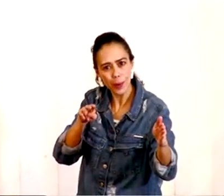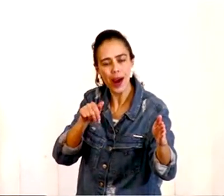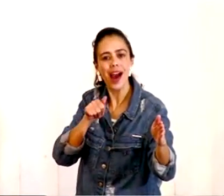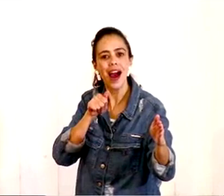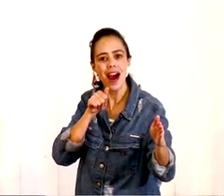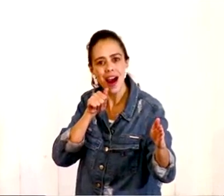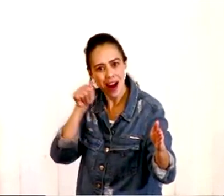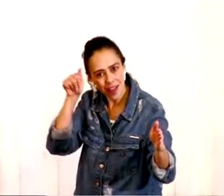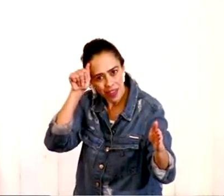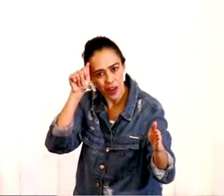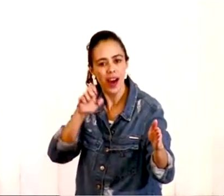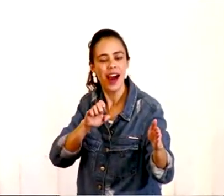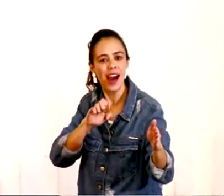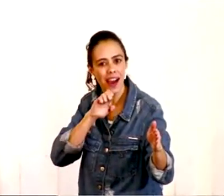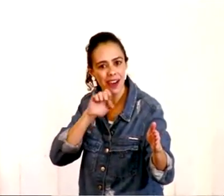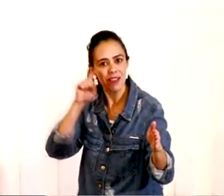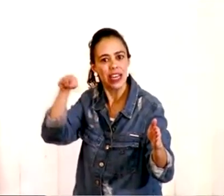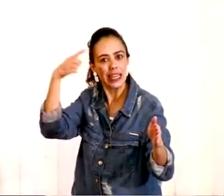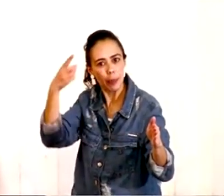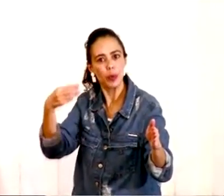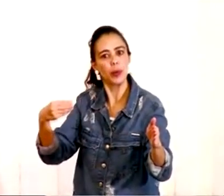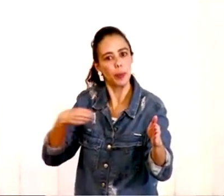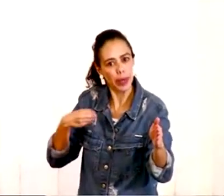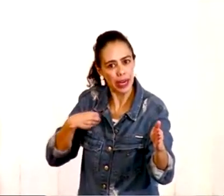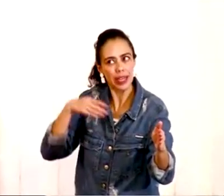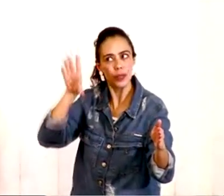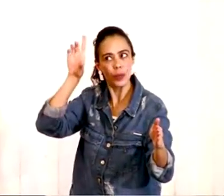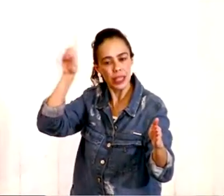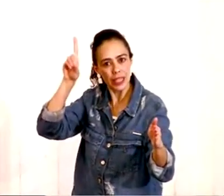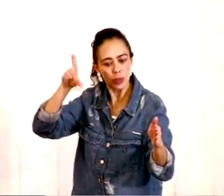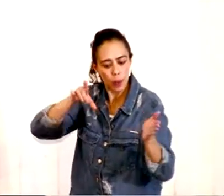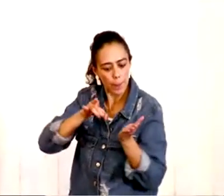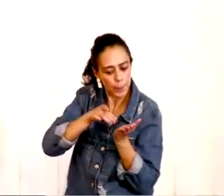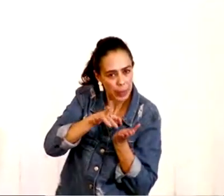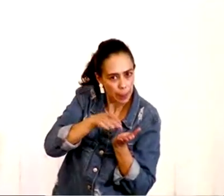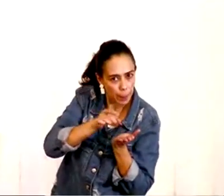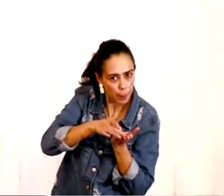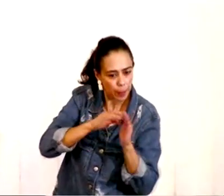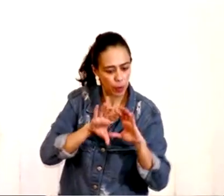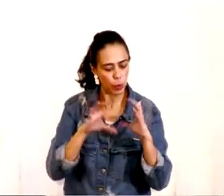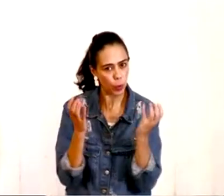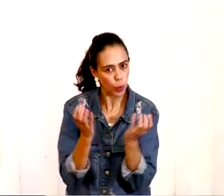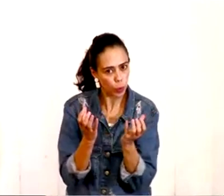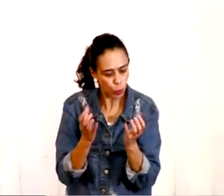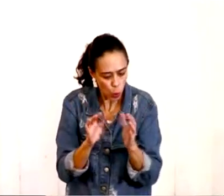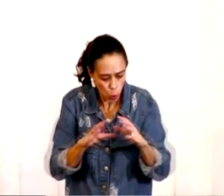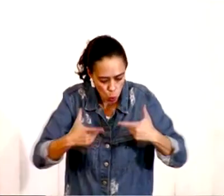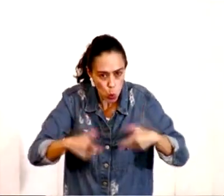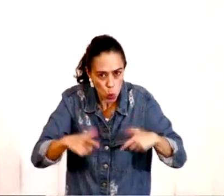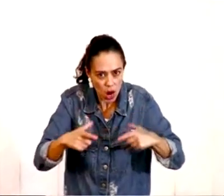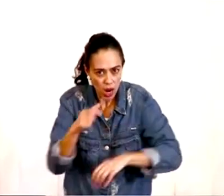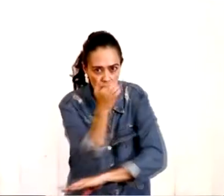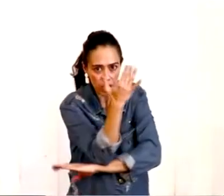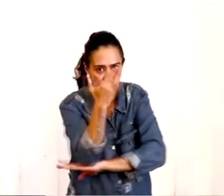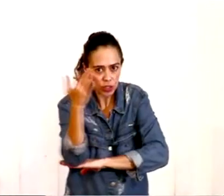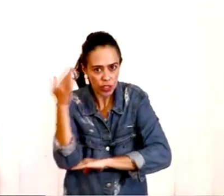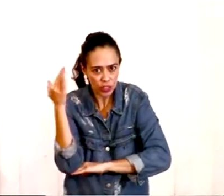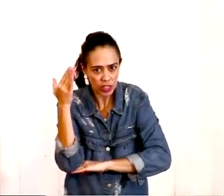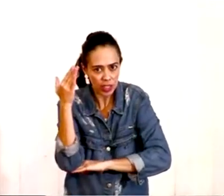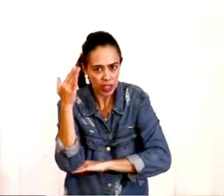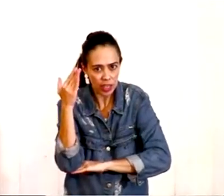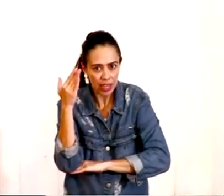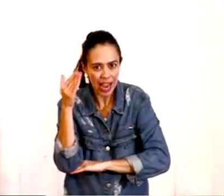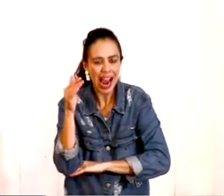Eva depois que foram expulsos do jardim. Para a mesma direção. E lá no capítulo 6 nós